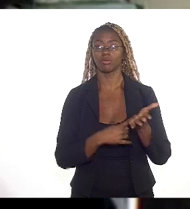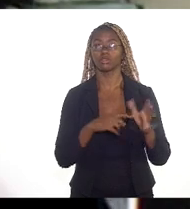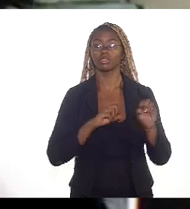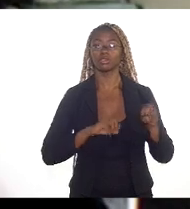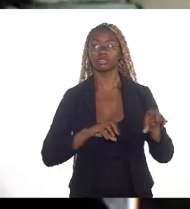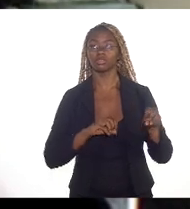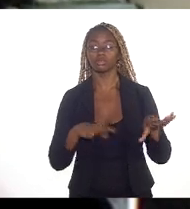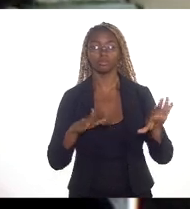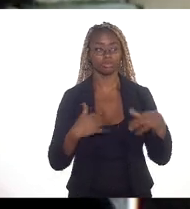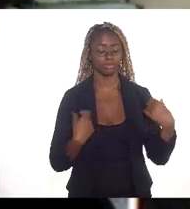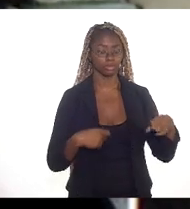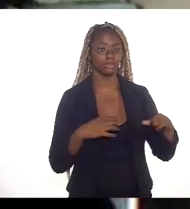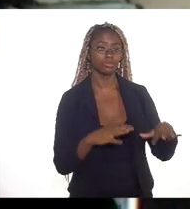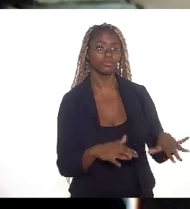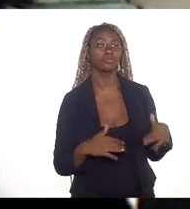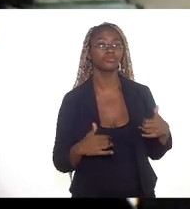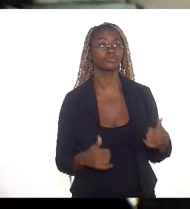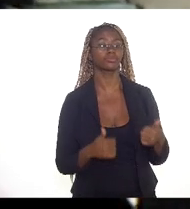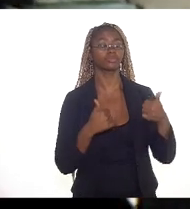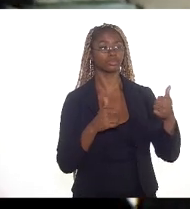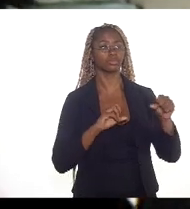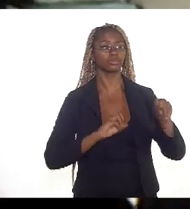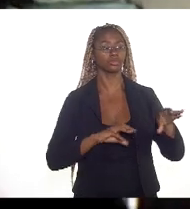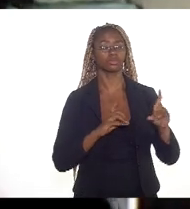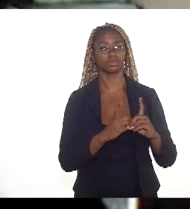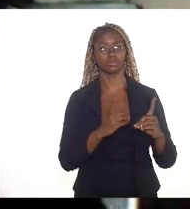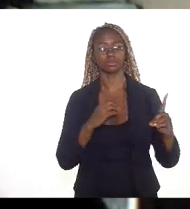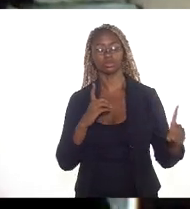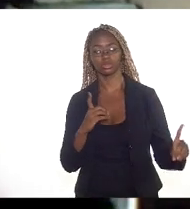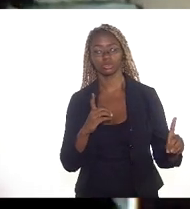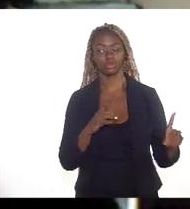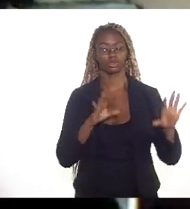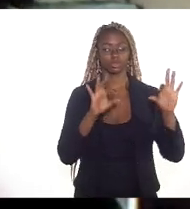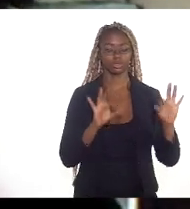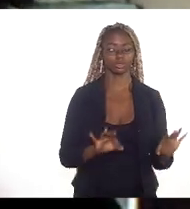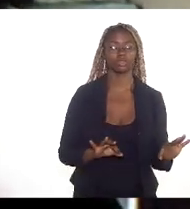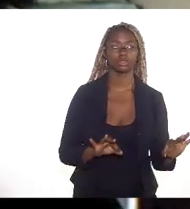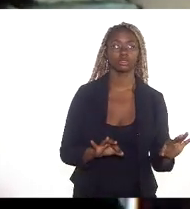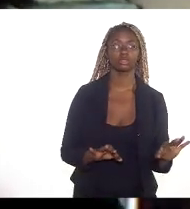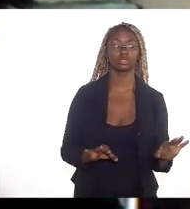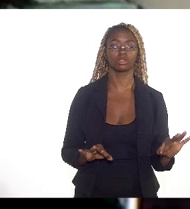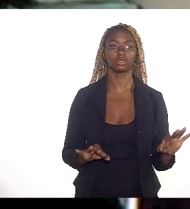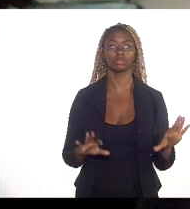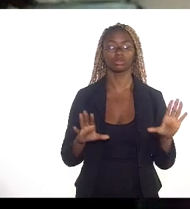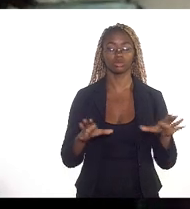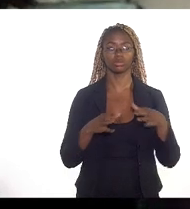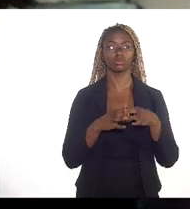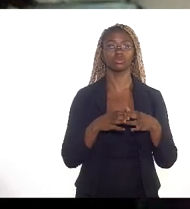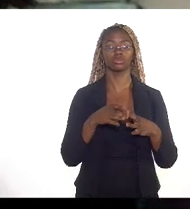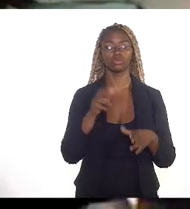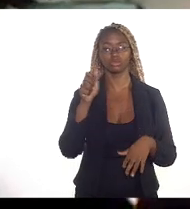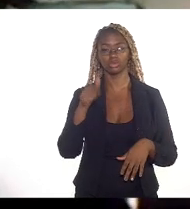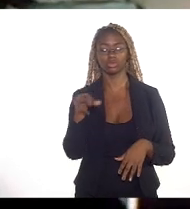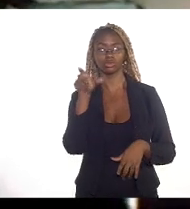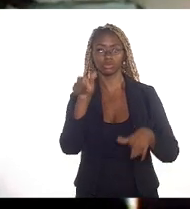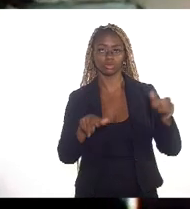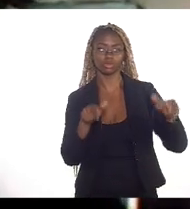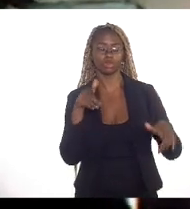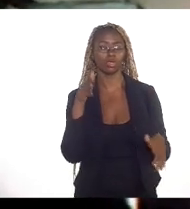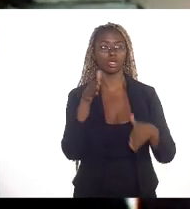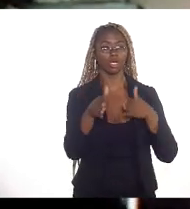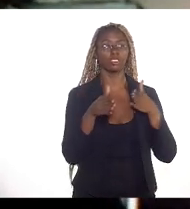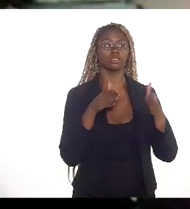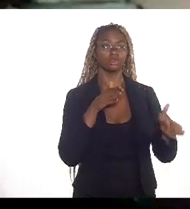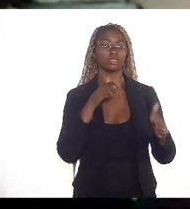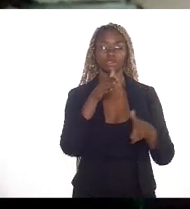da educação remota com condições de fato para que o conjunto dos estudantes possa ter acesso é fundamental.